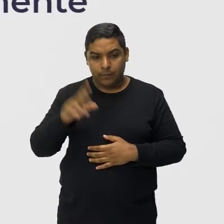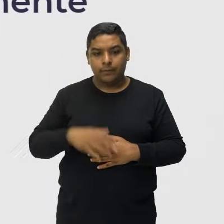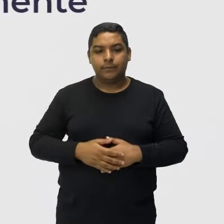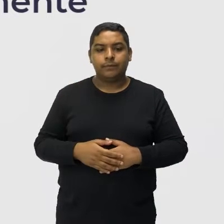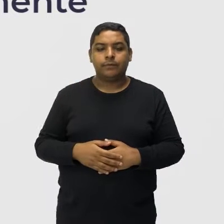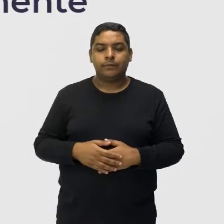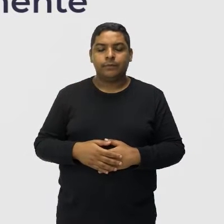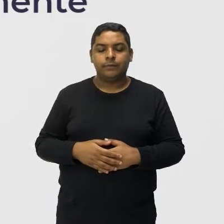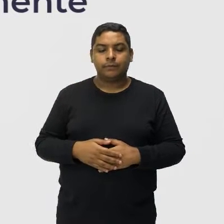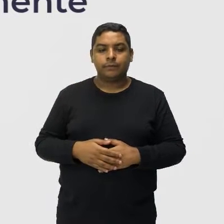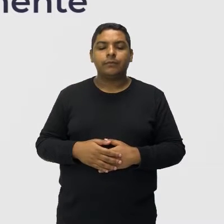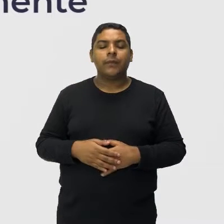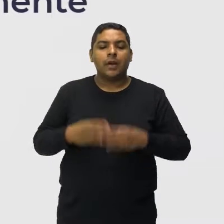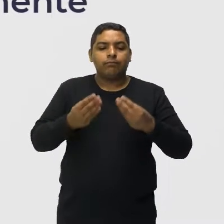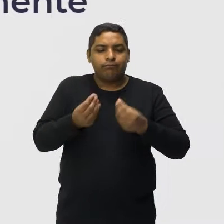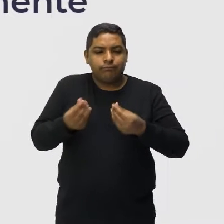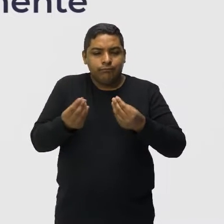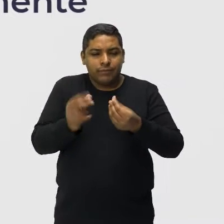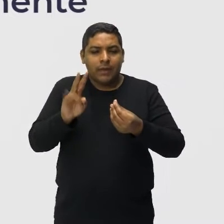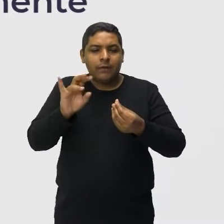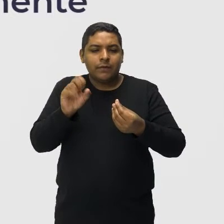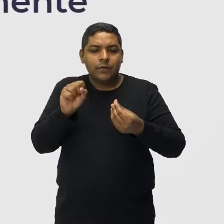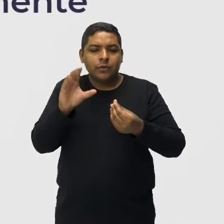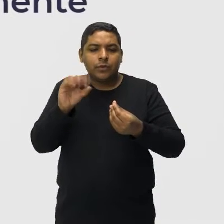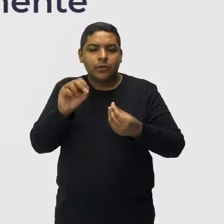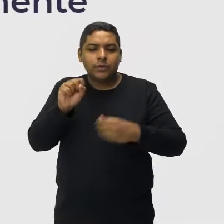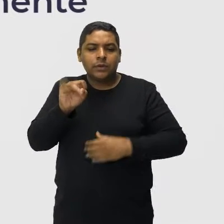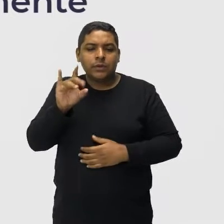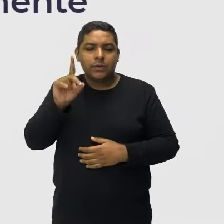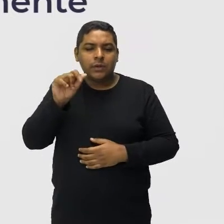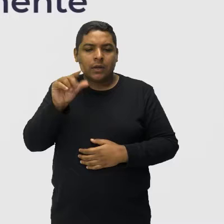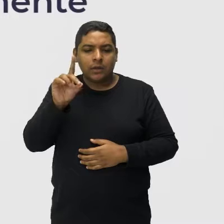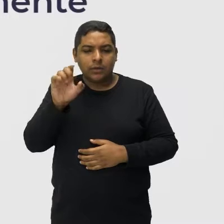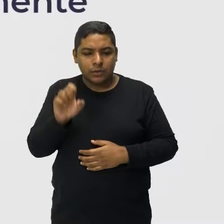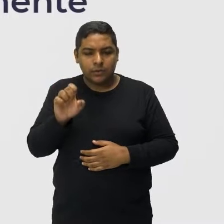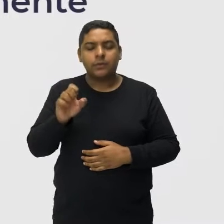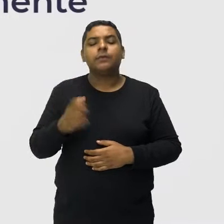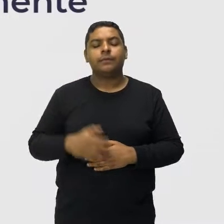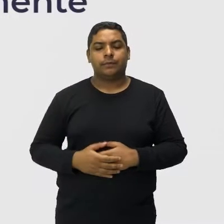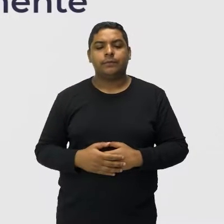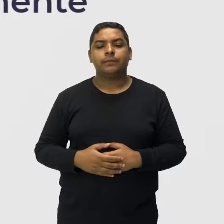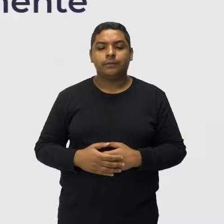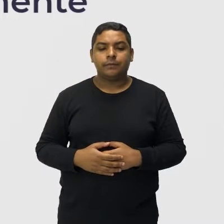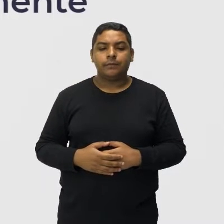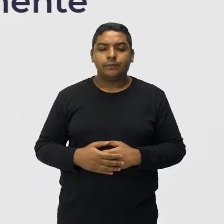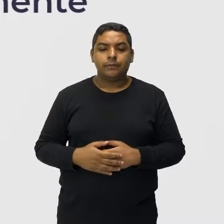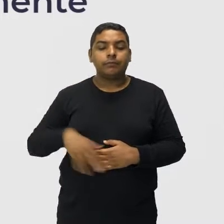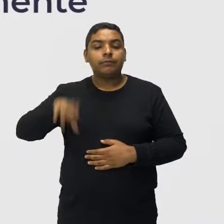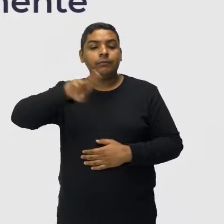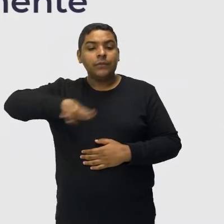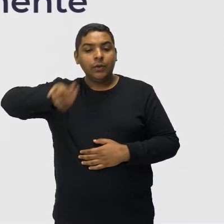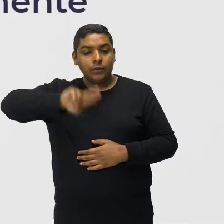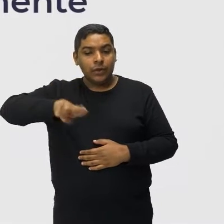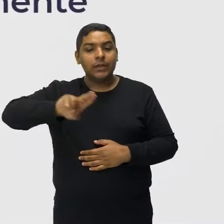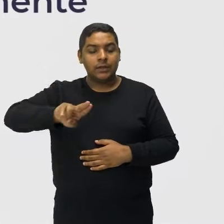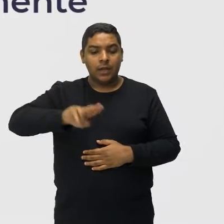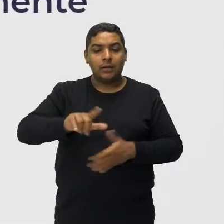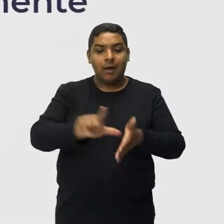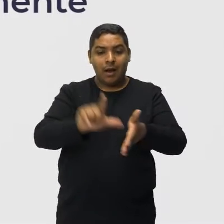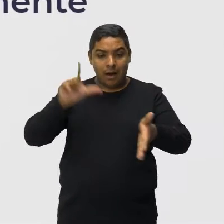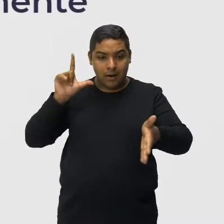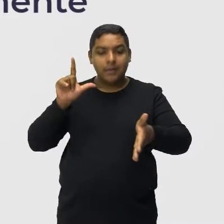alta viscosidade, muito viscosa, tá? Muito densa. É utilizada como precursor